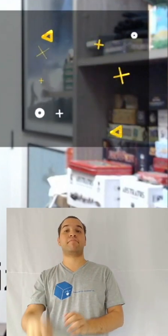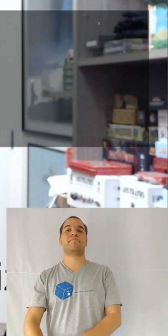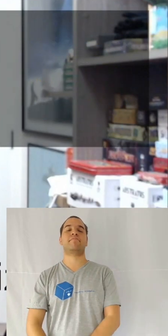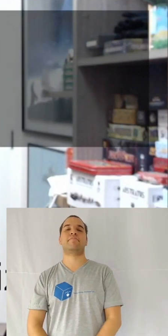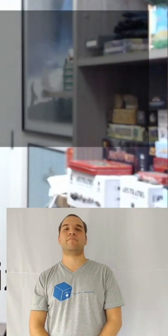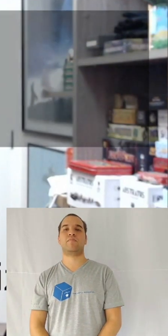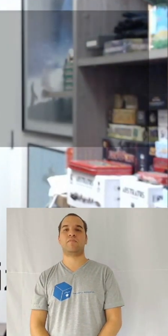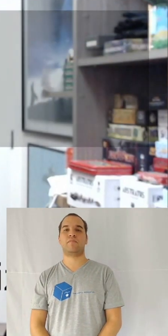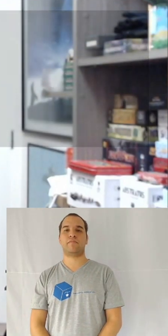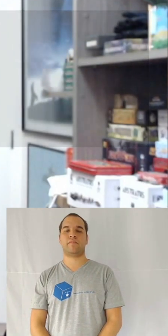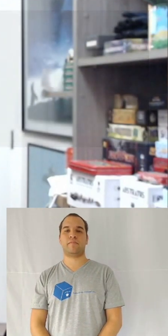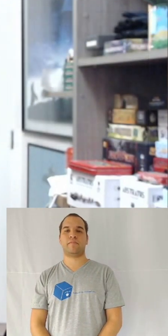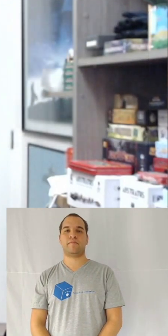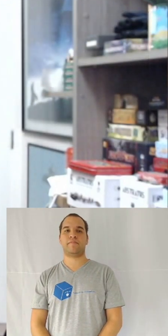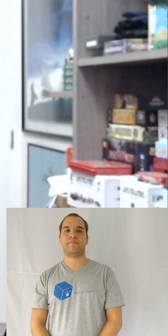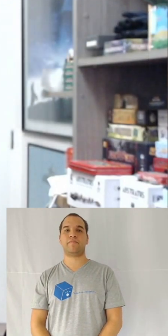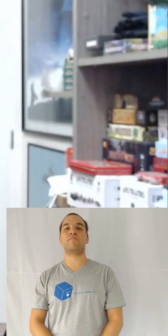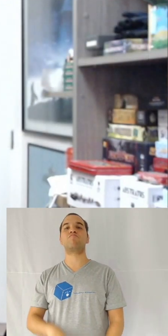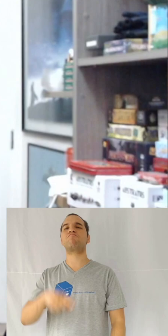novos que eu tenho postado regularmente.